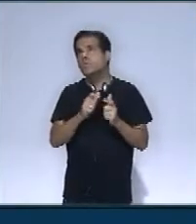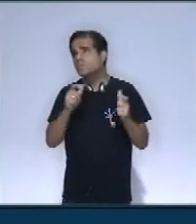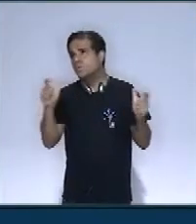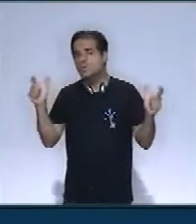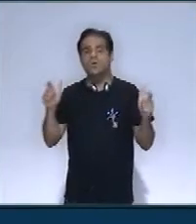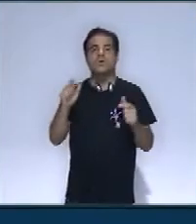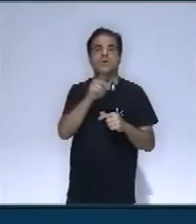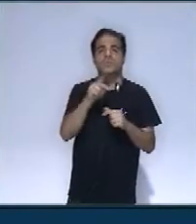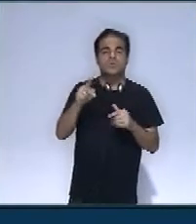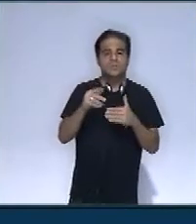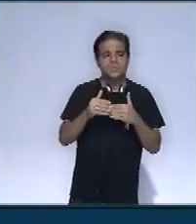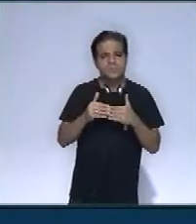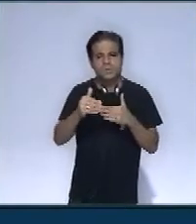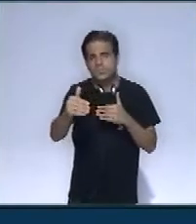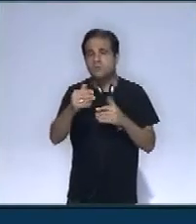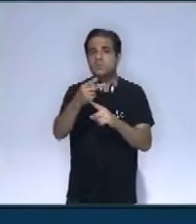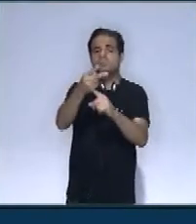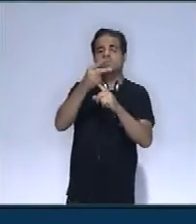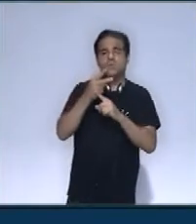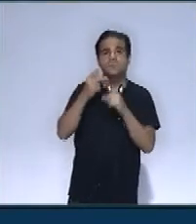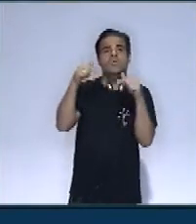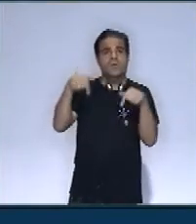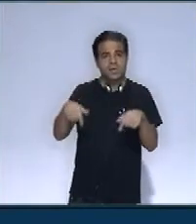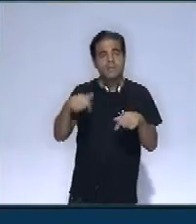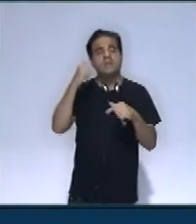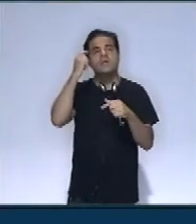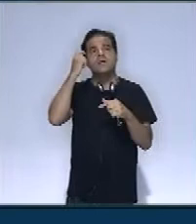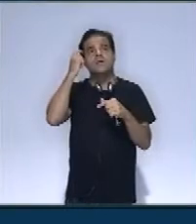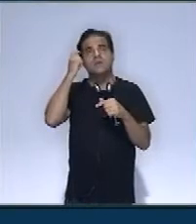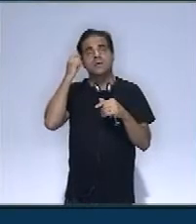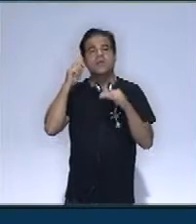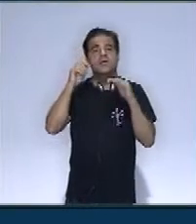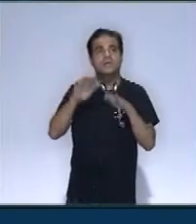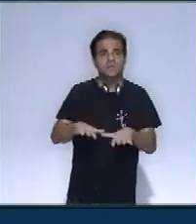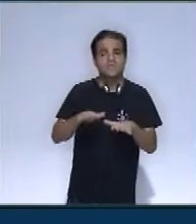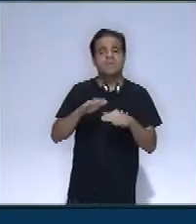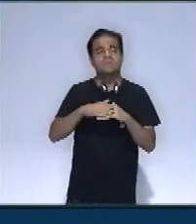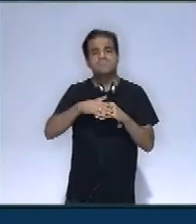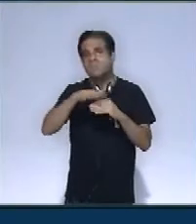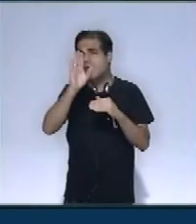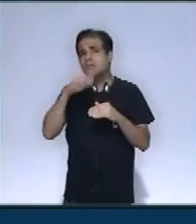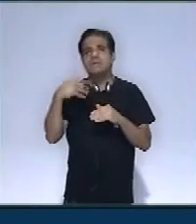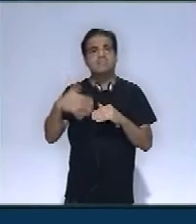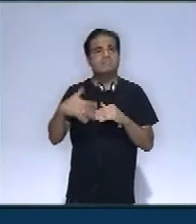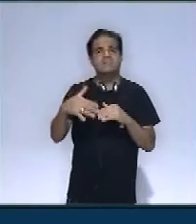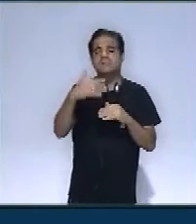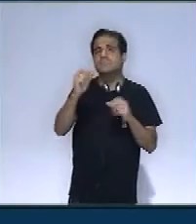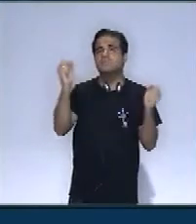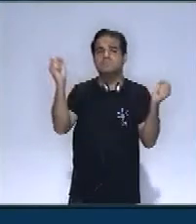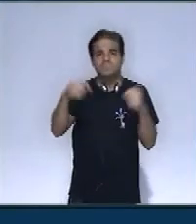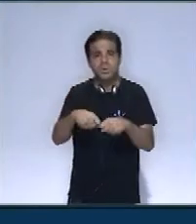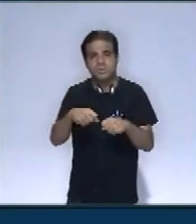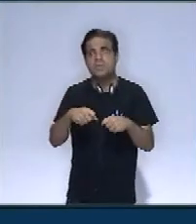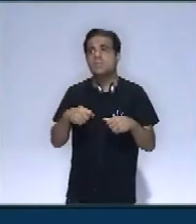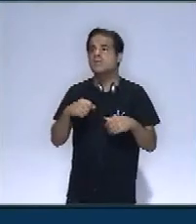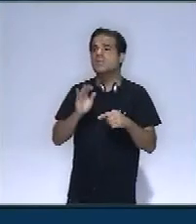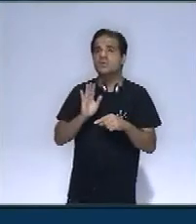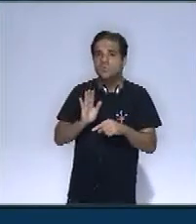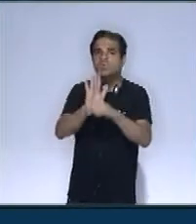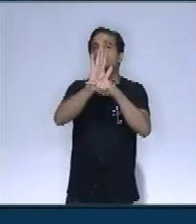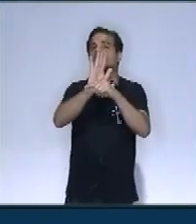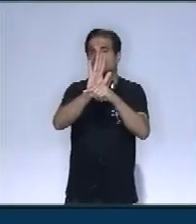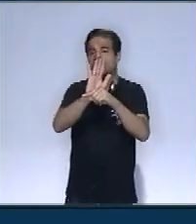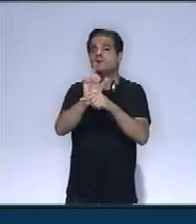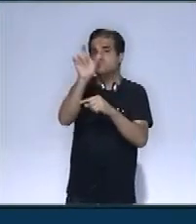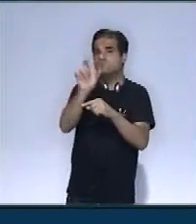Quando o professor Andrew me procurou, eu fiquei, acho que foi um dos maiores presentes que eu ganhei, de poder contribuir para